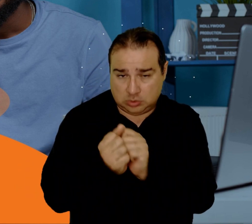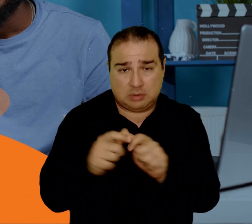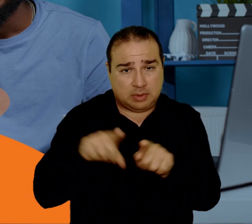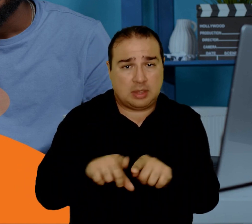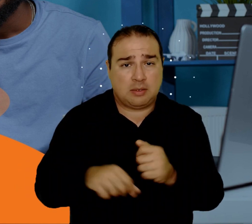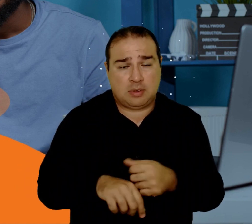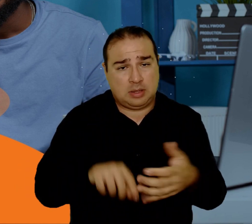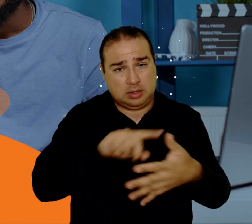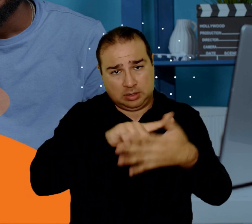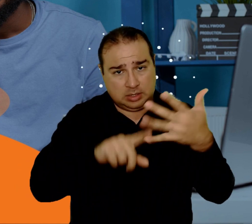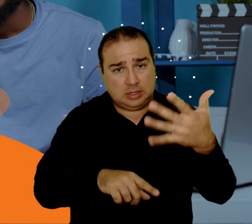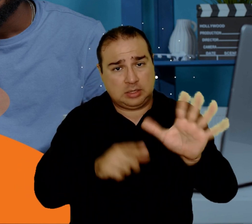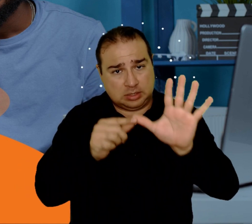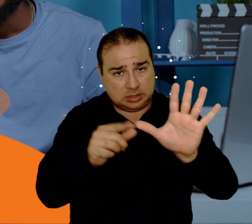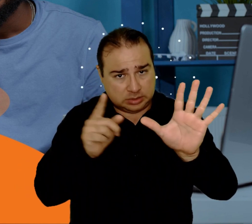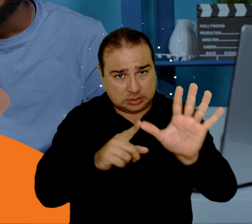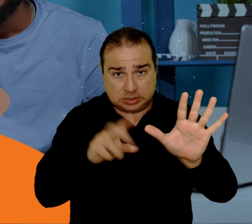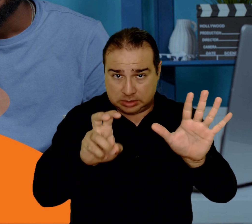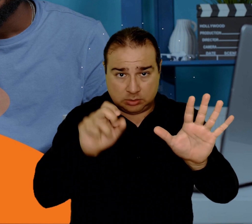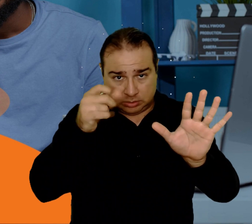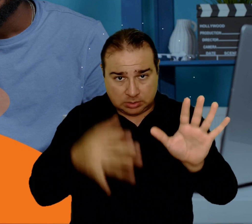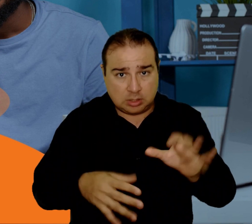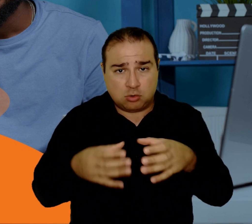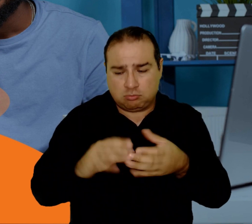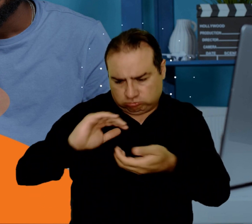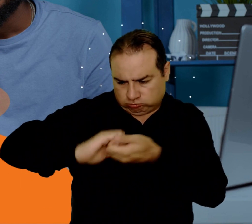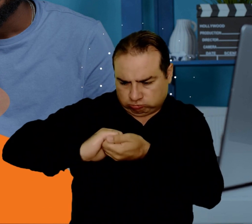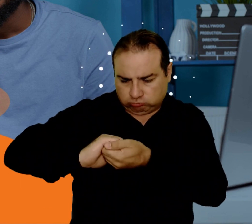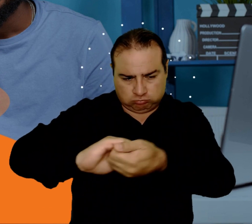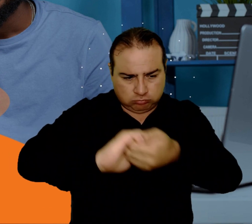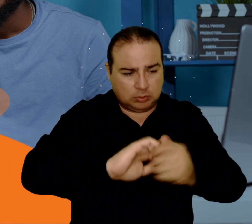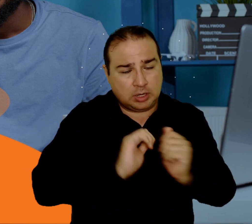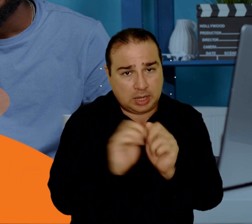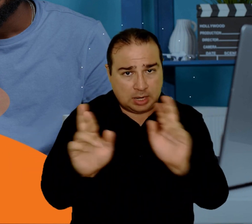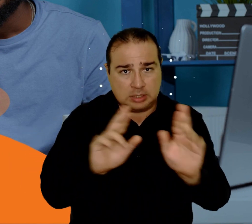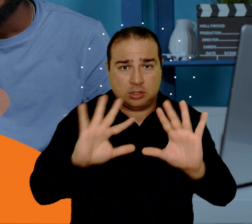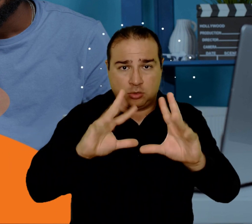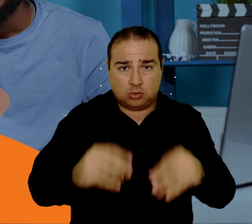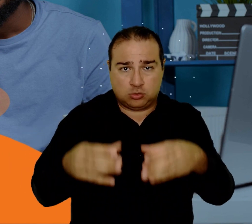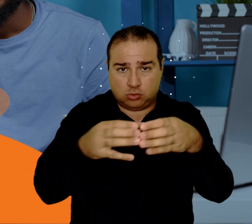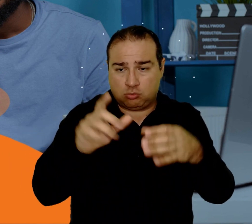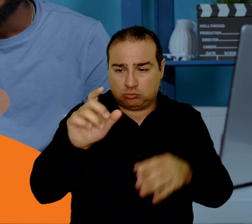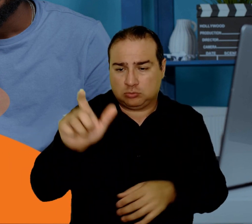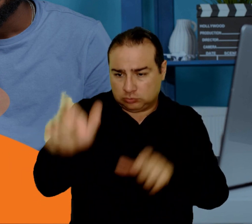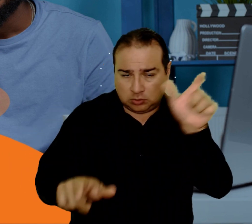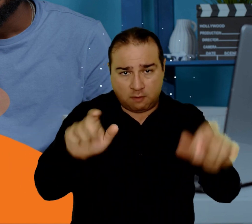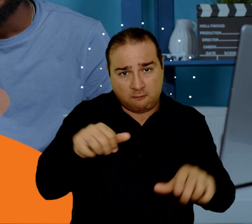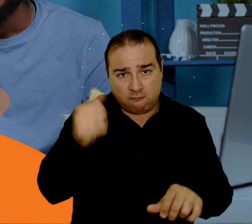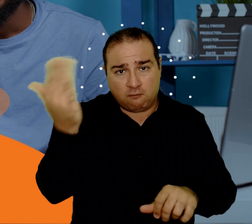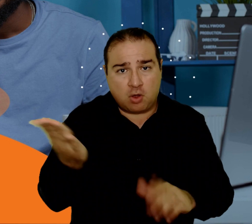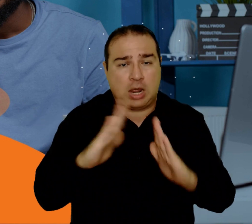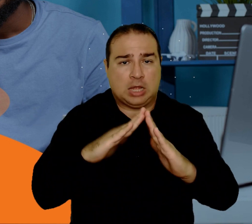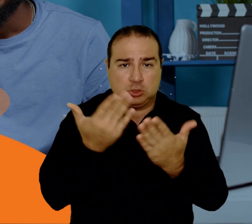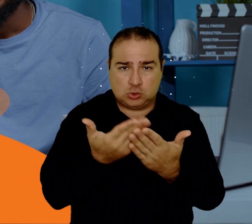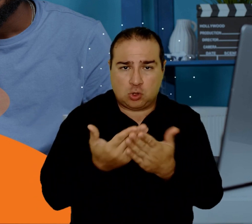responsáveis. E a quinta dimensão são as parcerias, né, que são relações estabelecidas entre a escola e atores, vamos dizer,